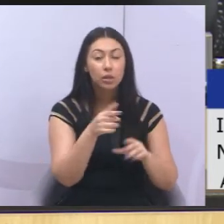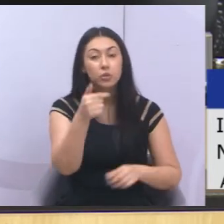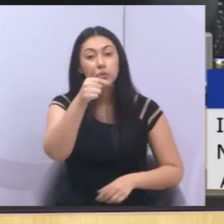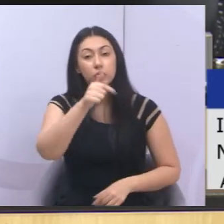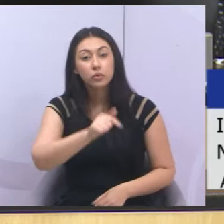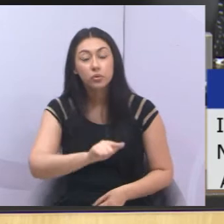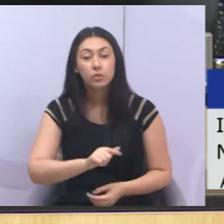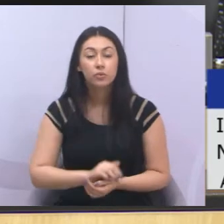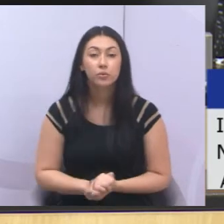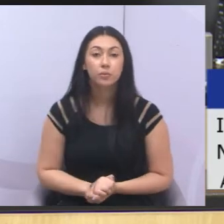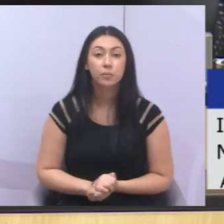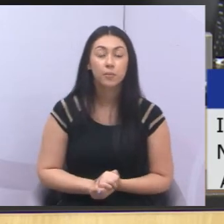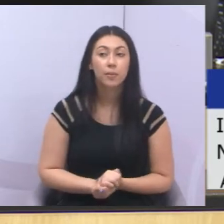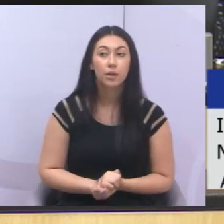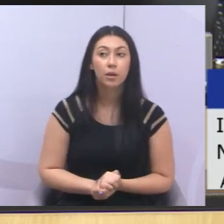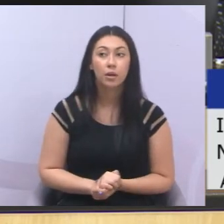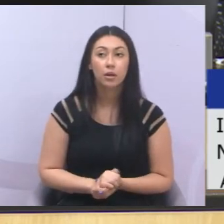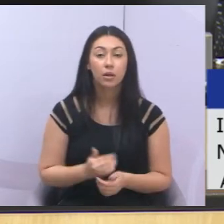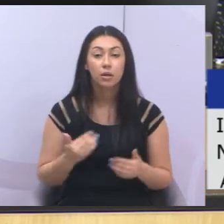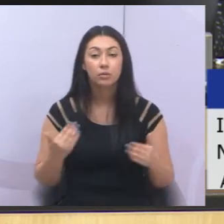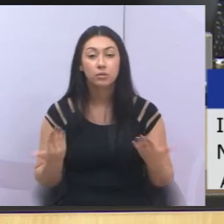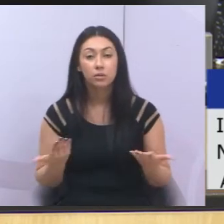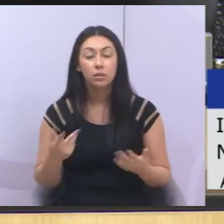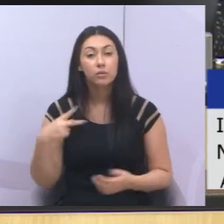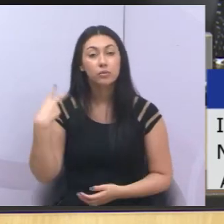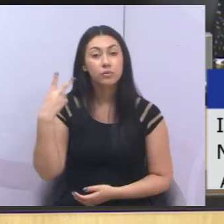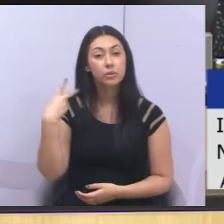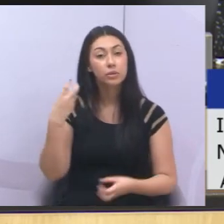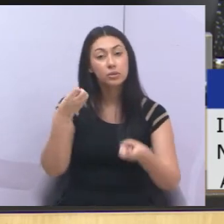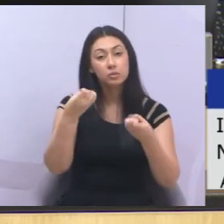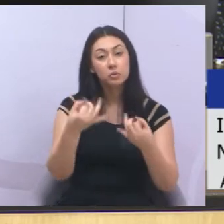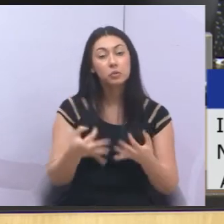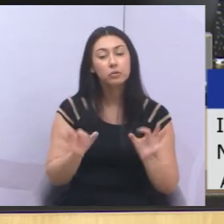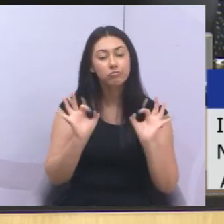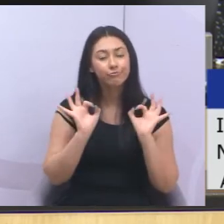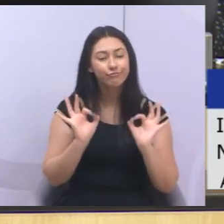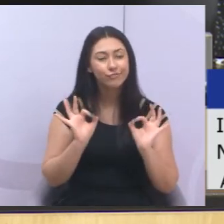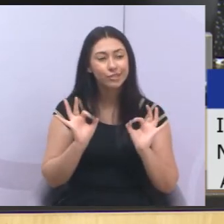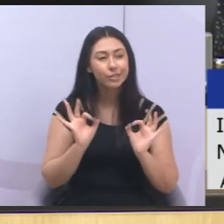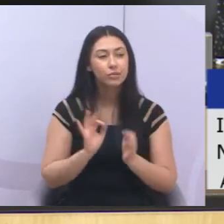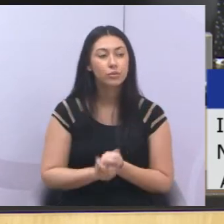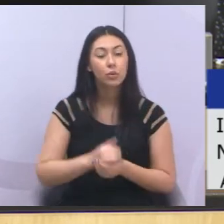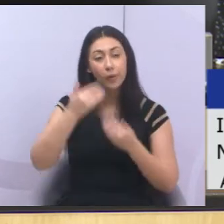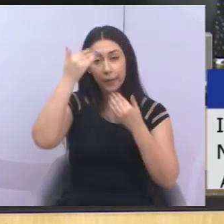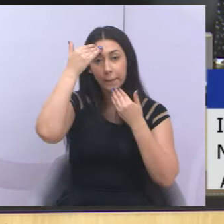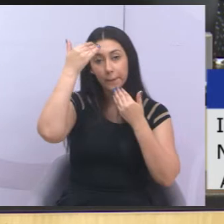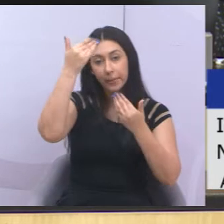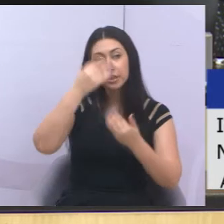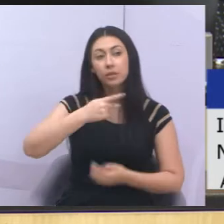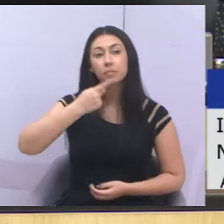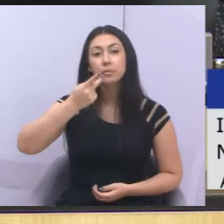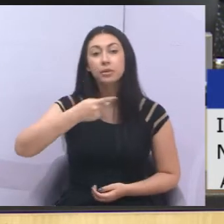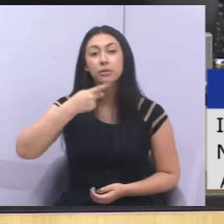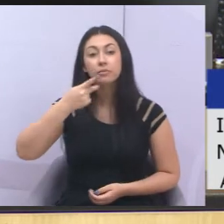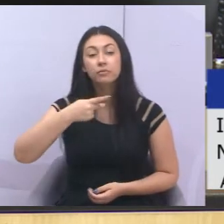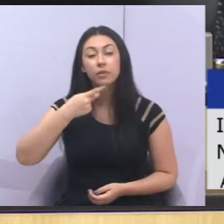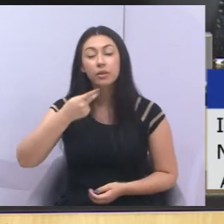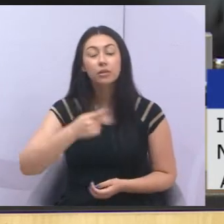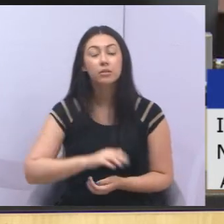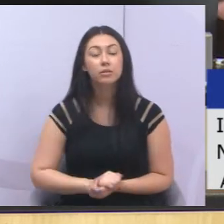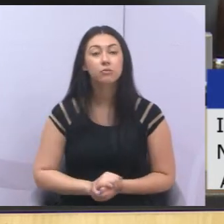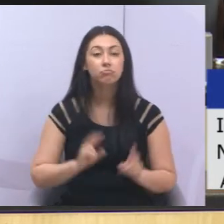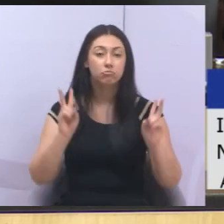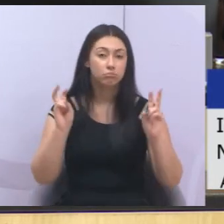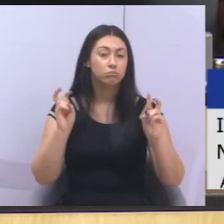essa criança. Então, o vereador falou muito bem aí. Obrigado aí pela fala do vereador